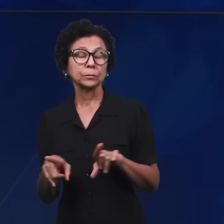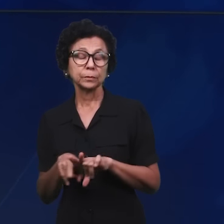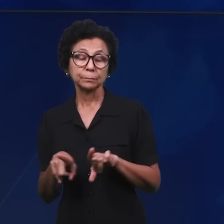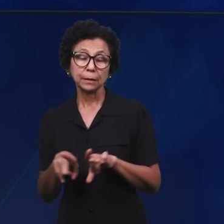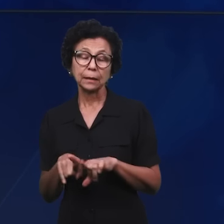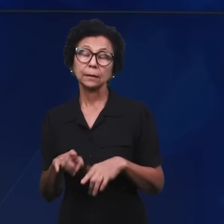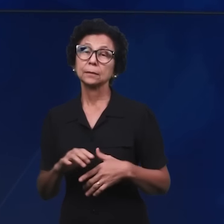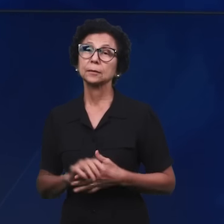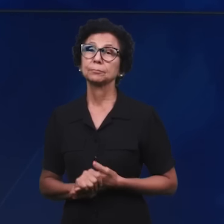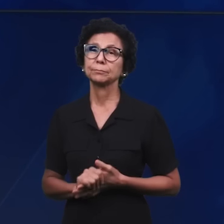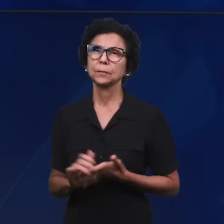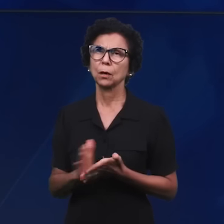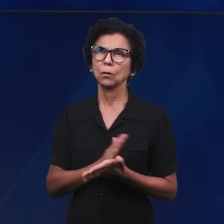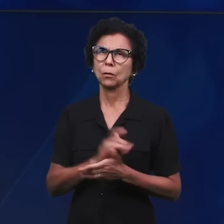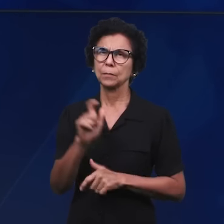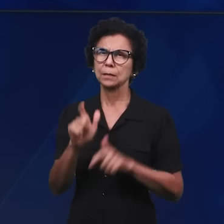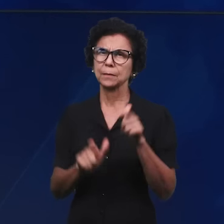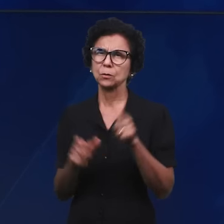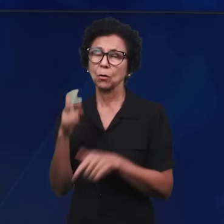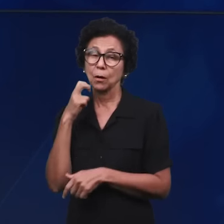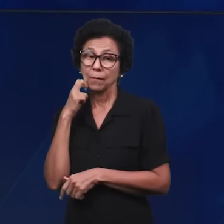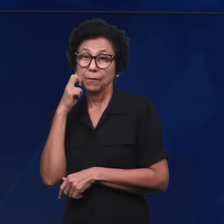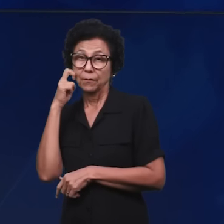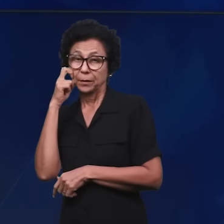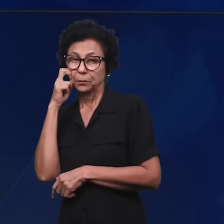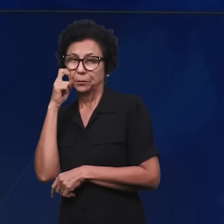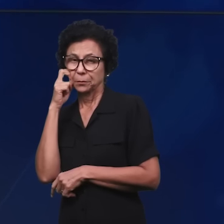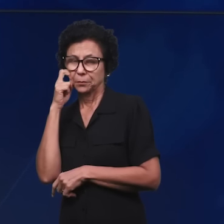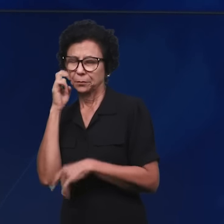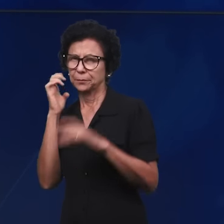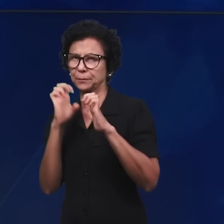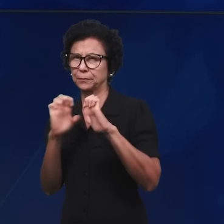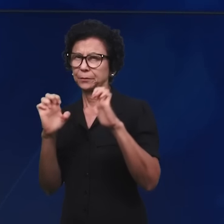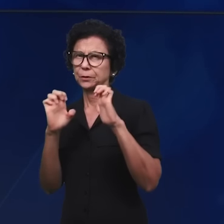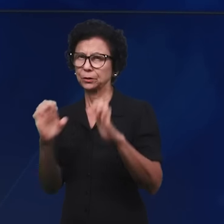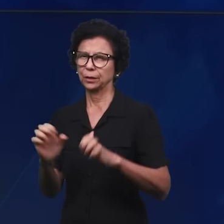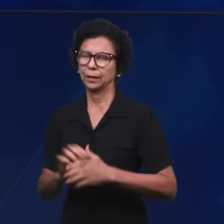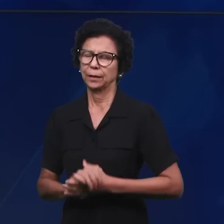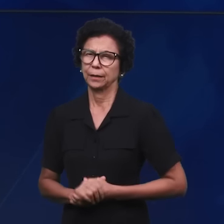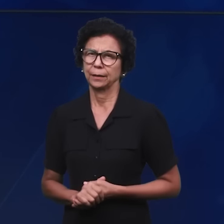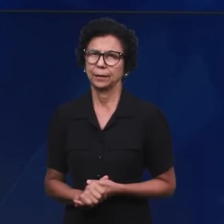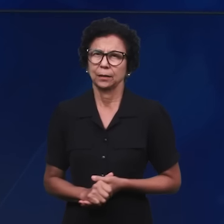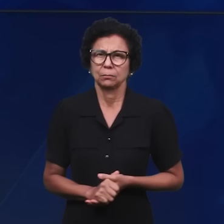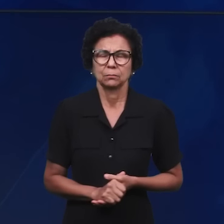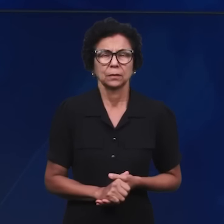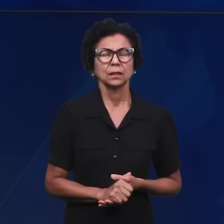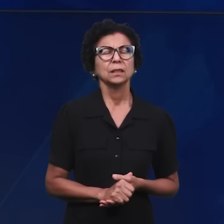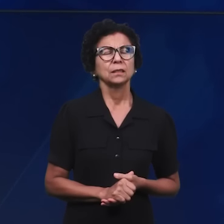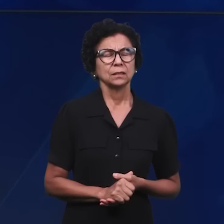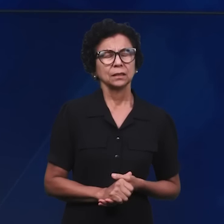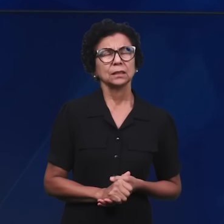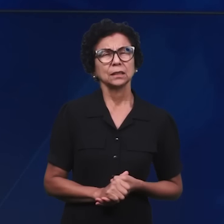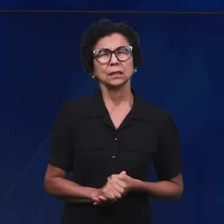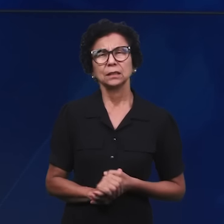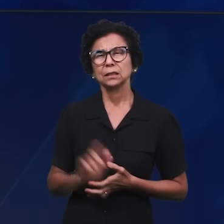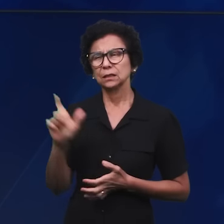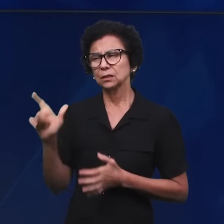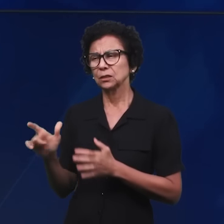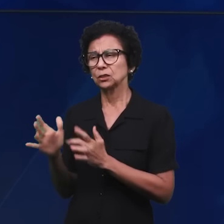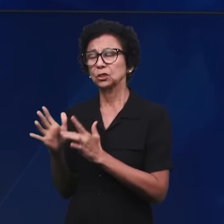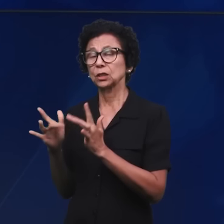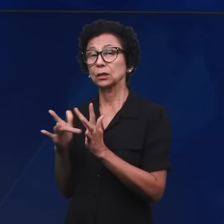do Evangelho. Muita gente hoje ainda tem vergonha de falar de Jesus, de